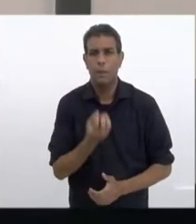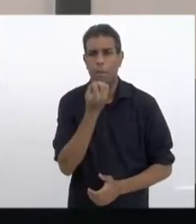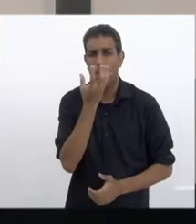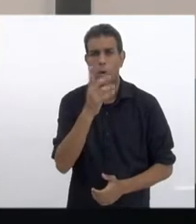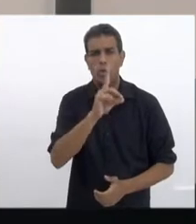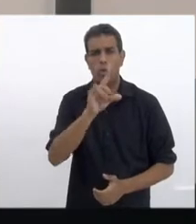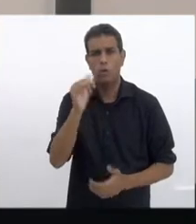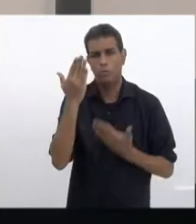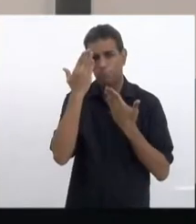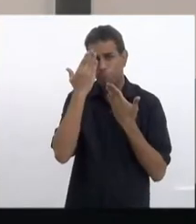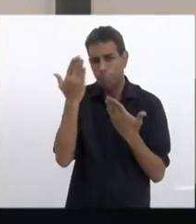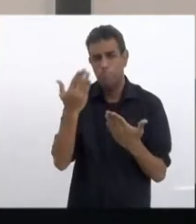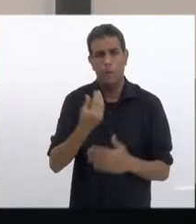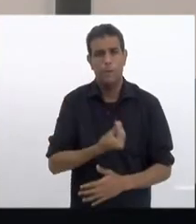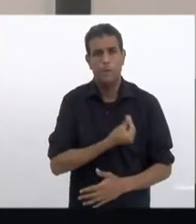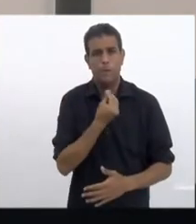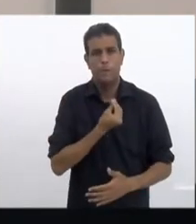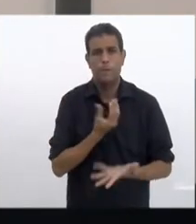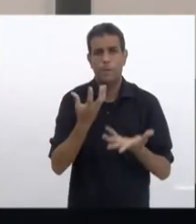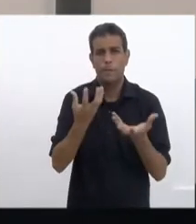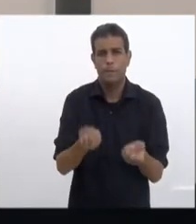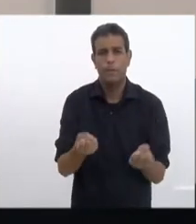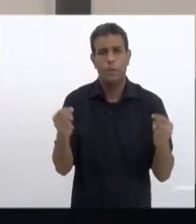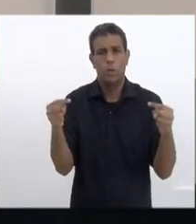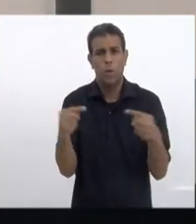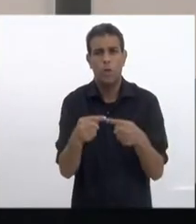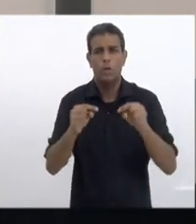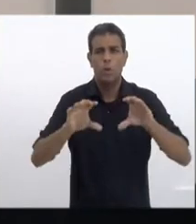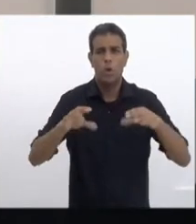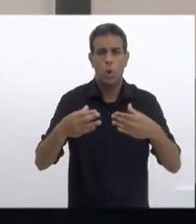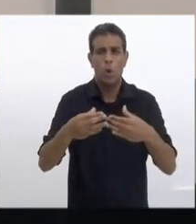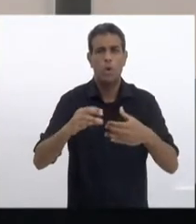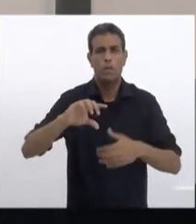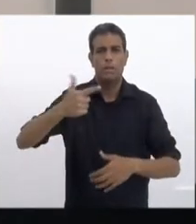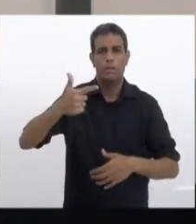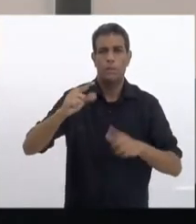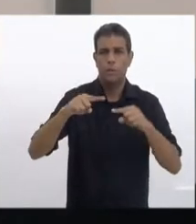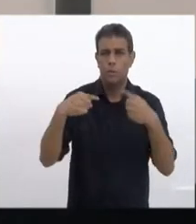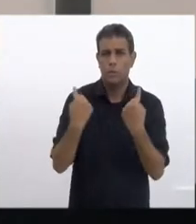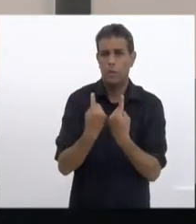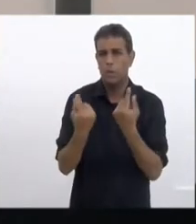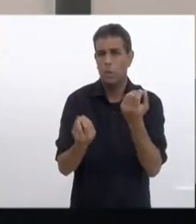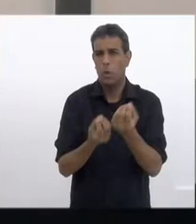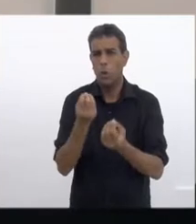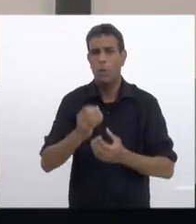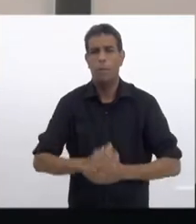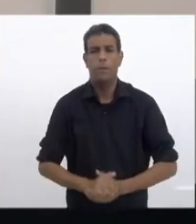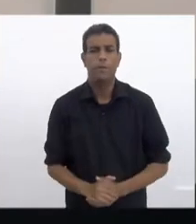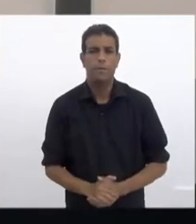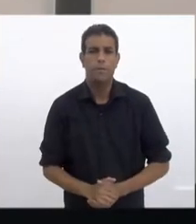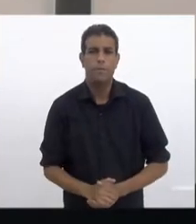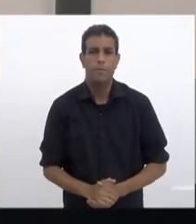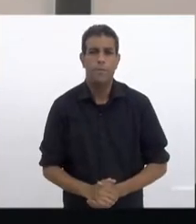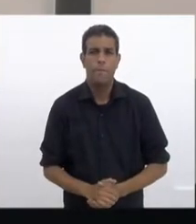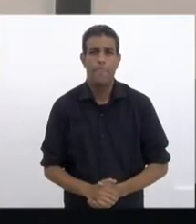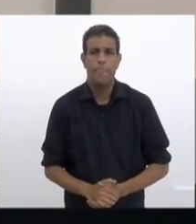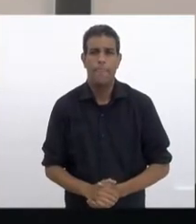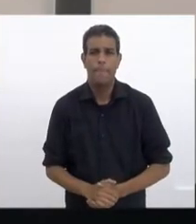dia e obrigado por aceitar o nosso convite e fazer parte da nossa segunda reunião da comissão de hoje.